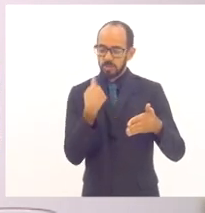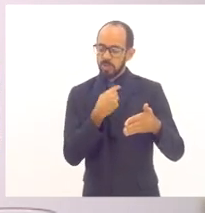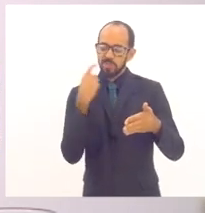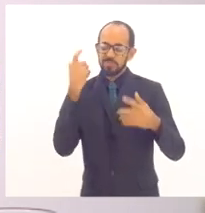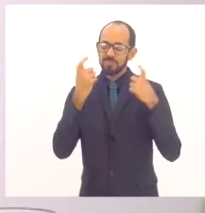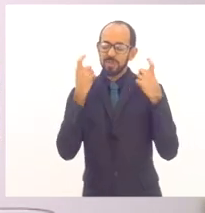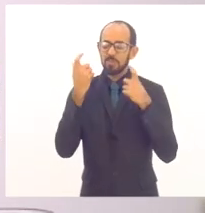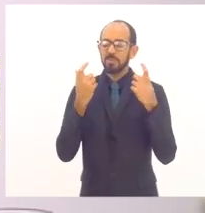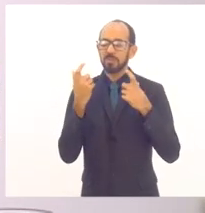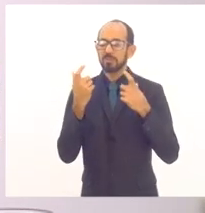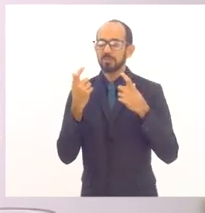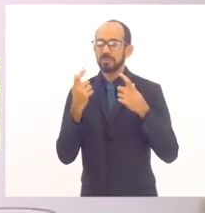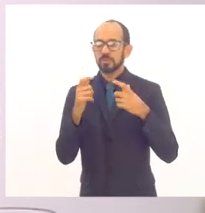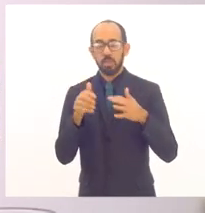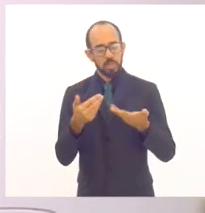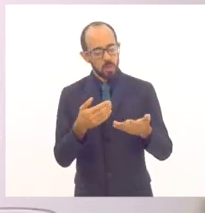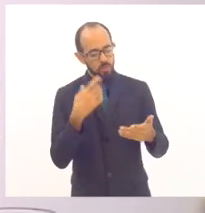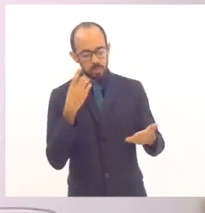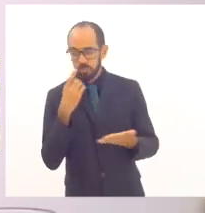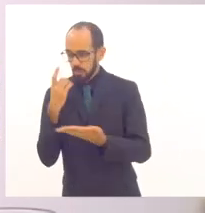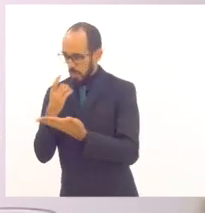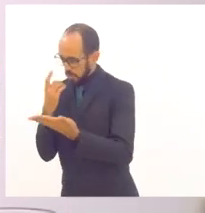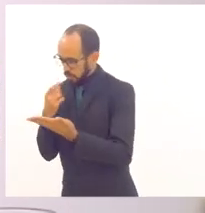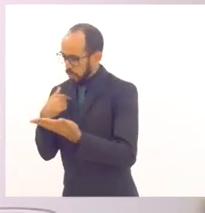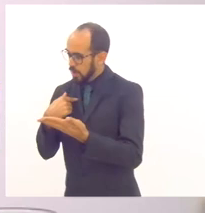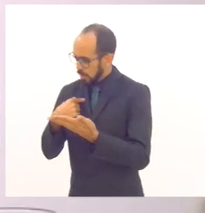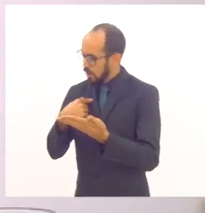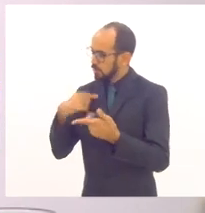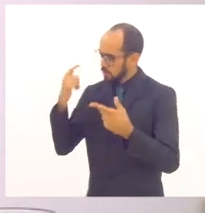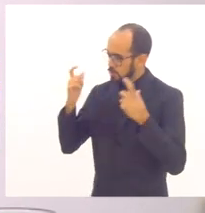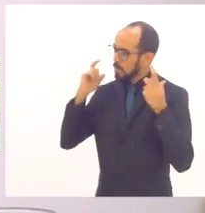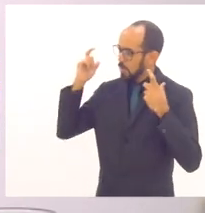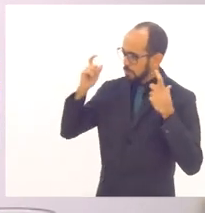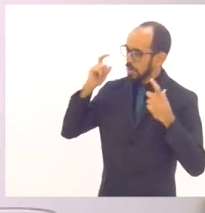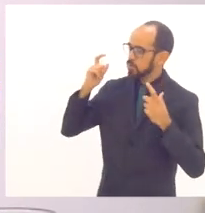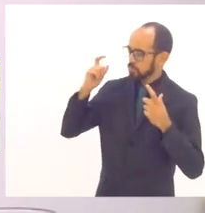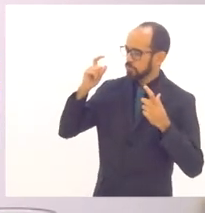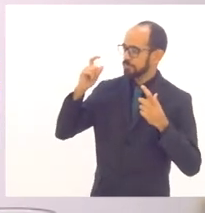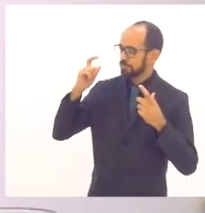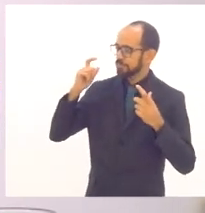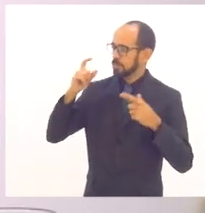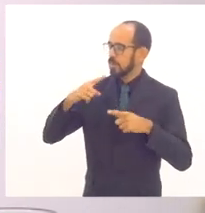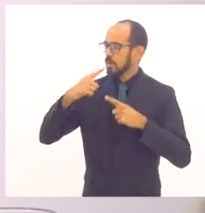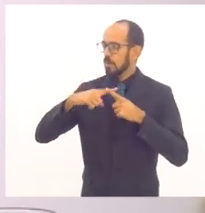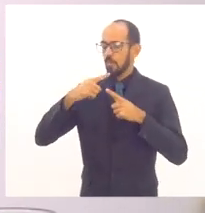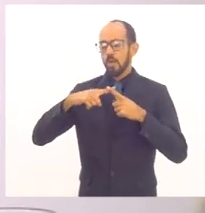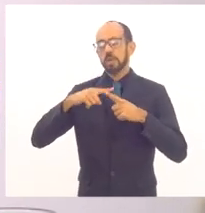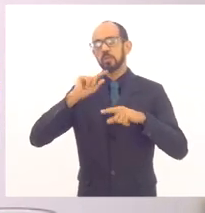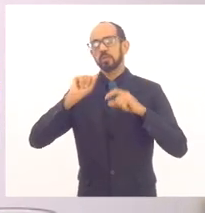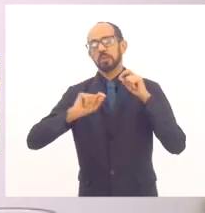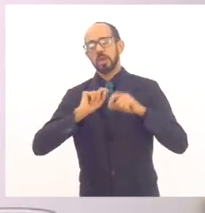preocupação. E aí, deputado, eu fico muito preocupada quando